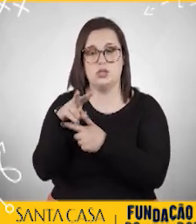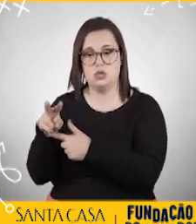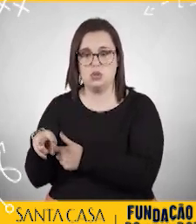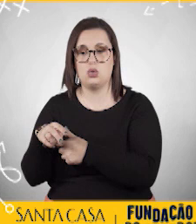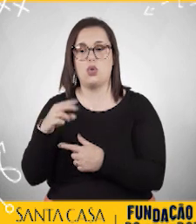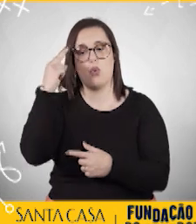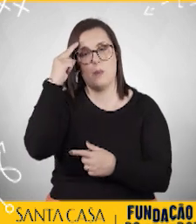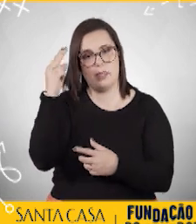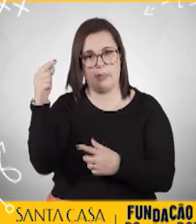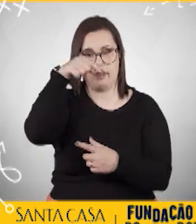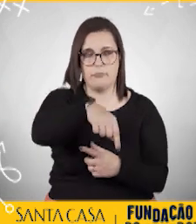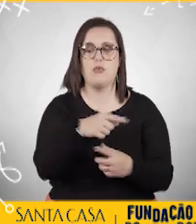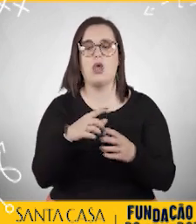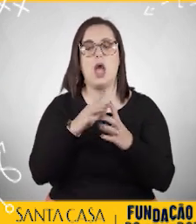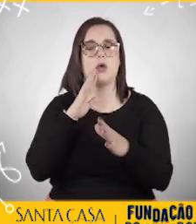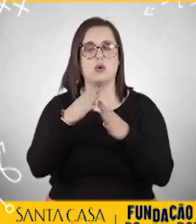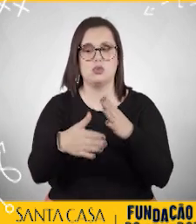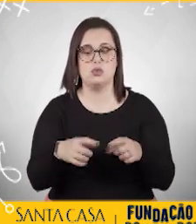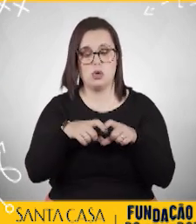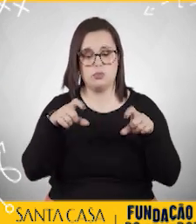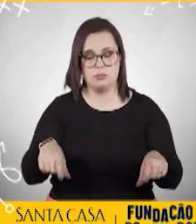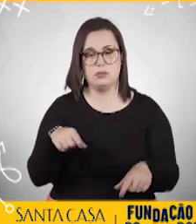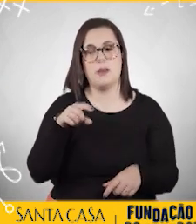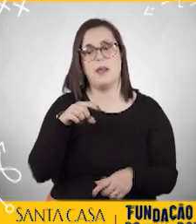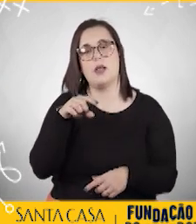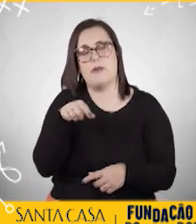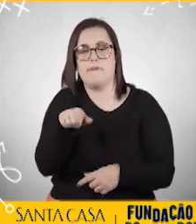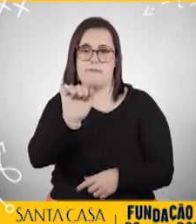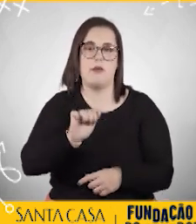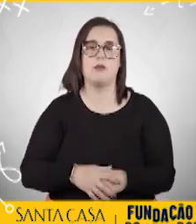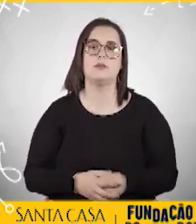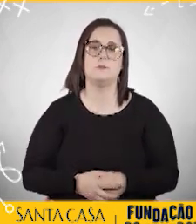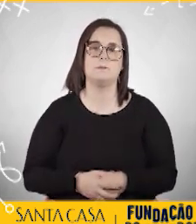do Marítimo no último jogo que aconteceu no estádio Marcolino Castro.